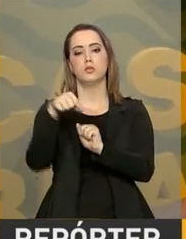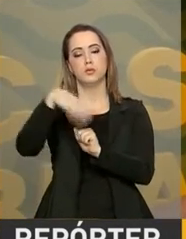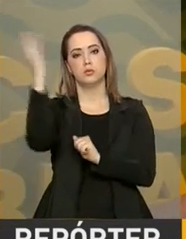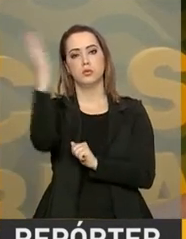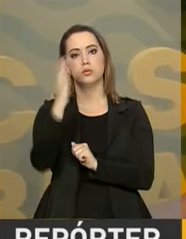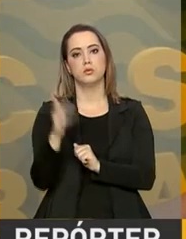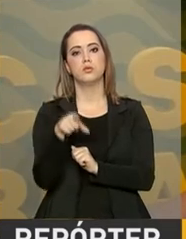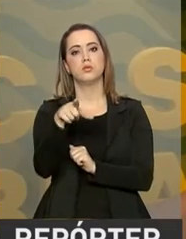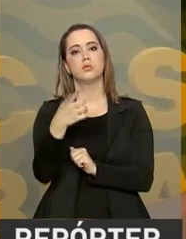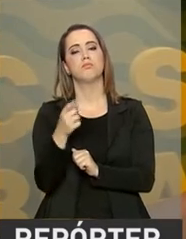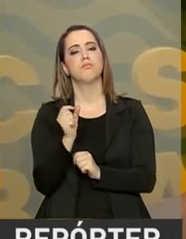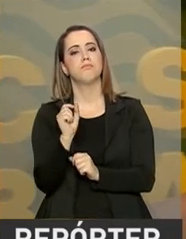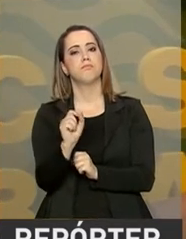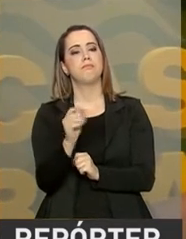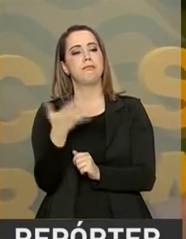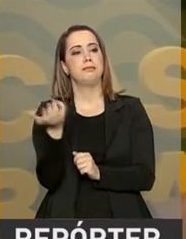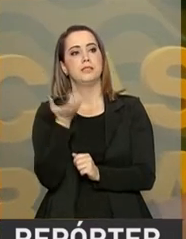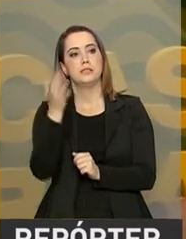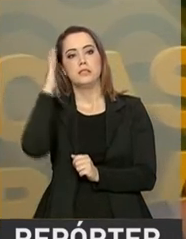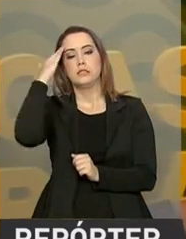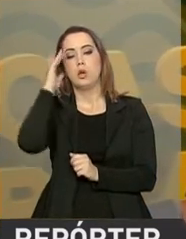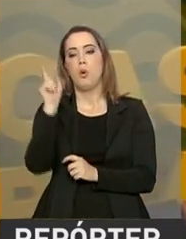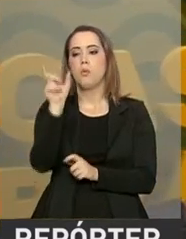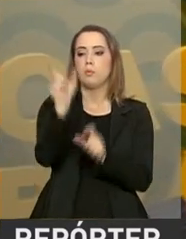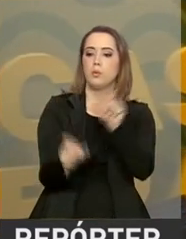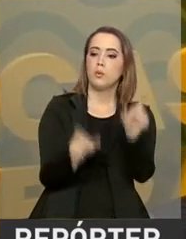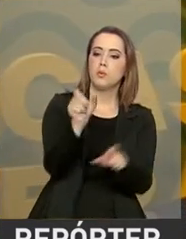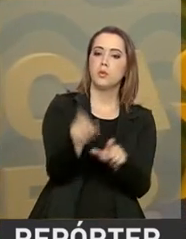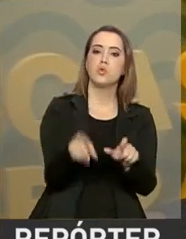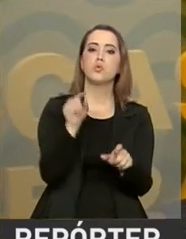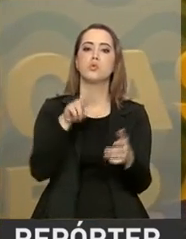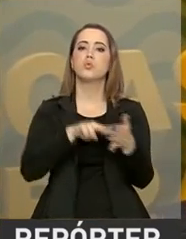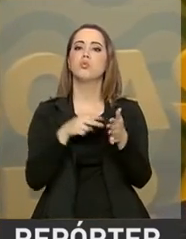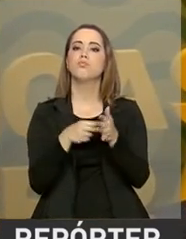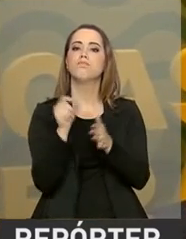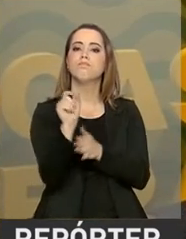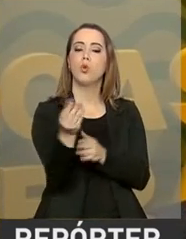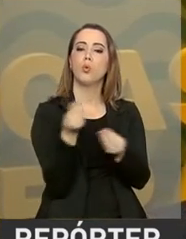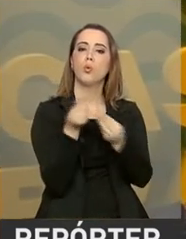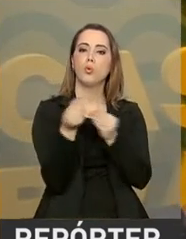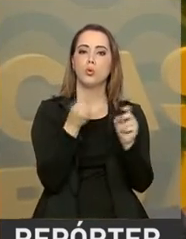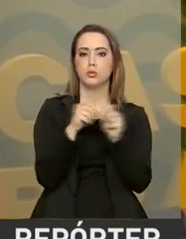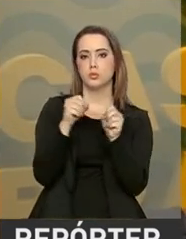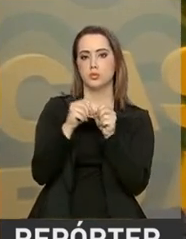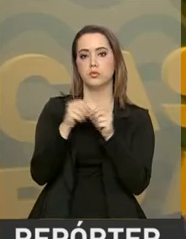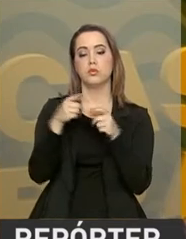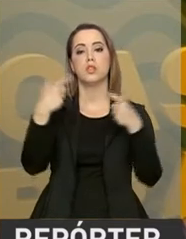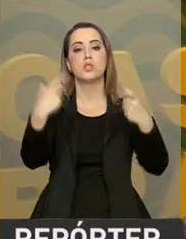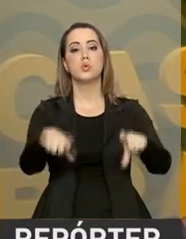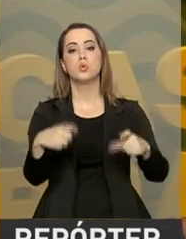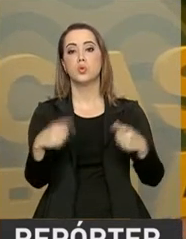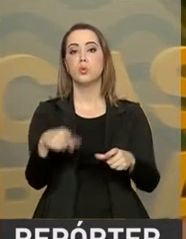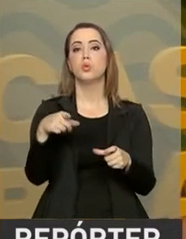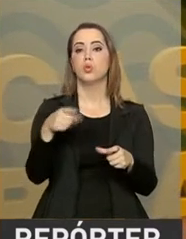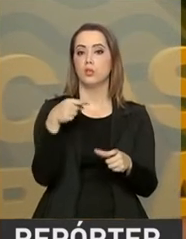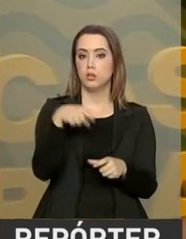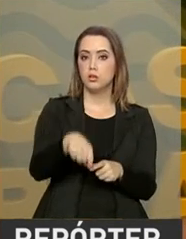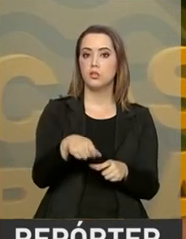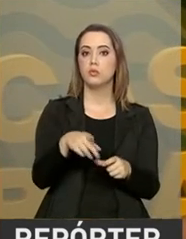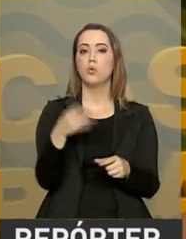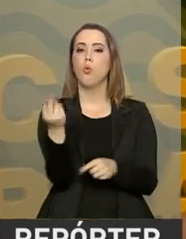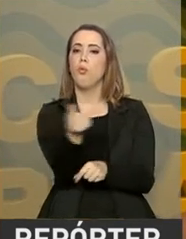Nesse sentido, ele tenta entender quem são os praticantes de esporte, como eles praticam esse esporte, em que local ele pratica, com